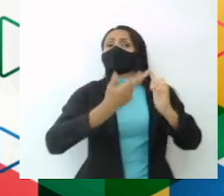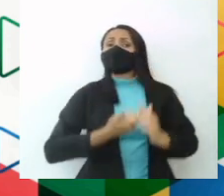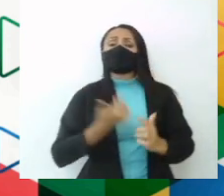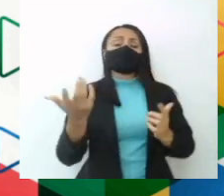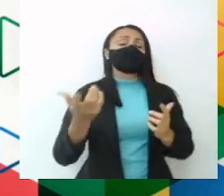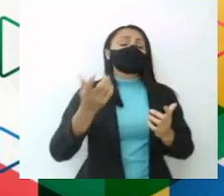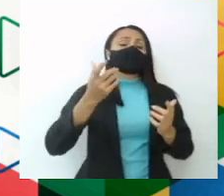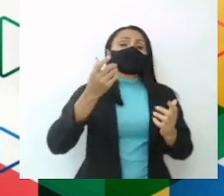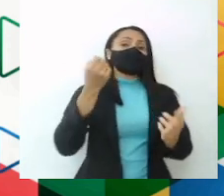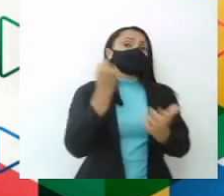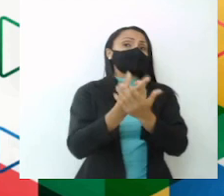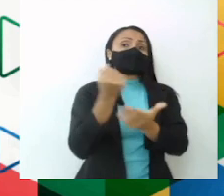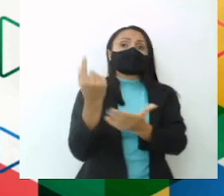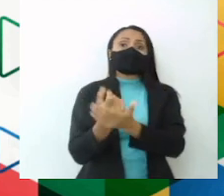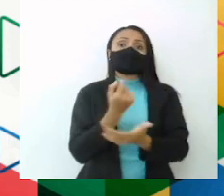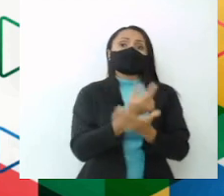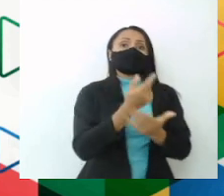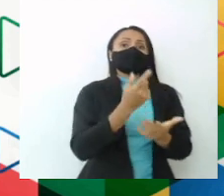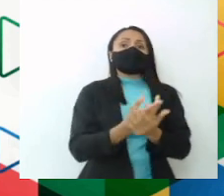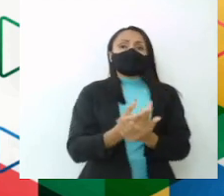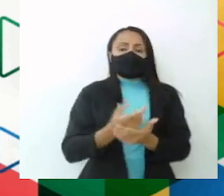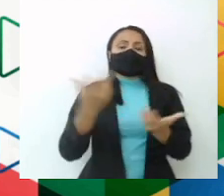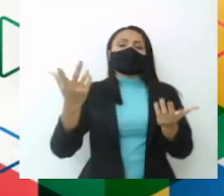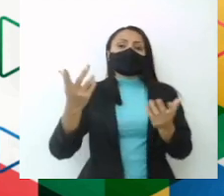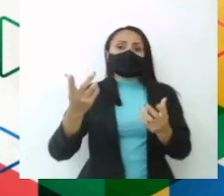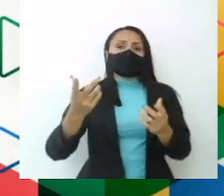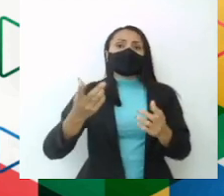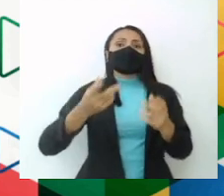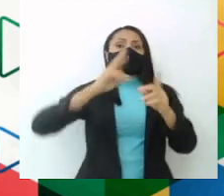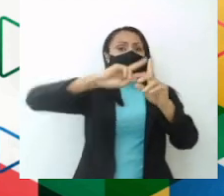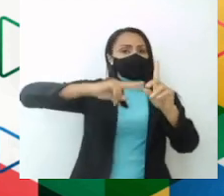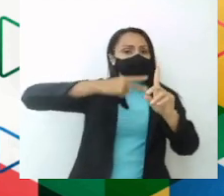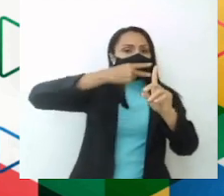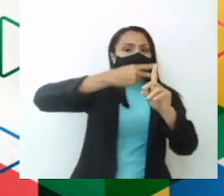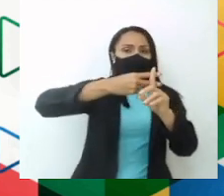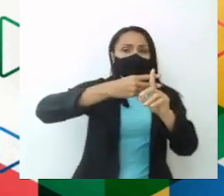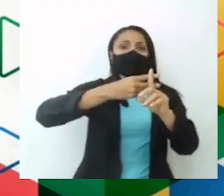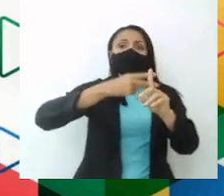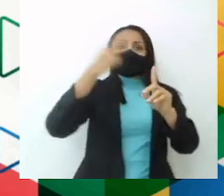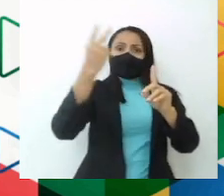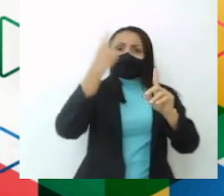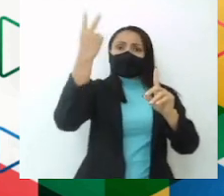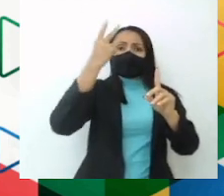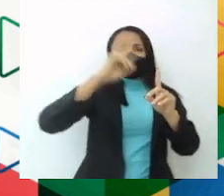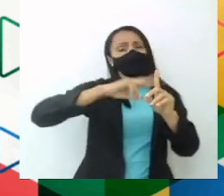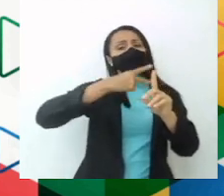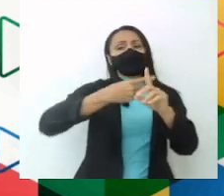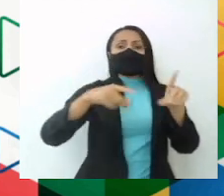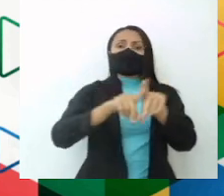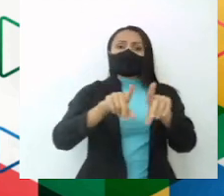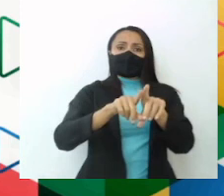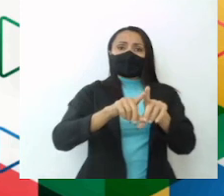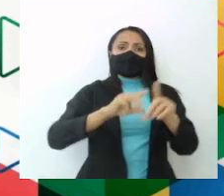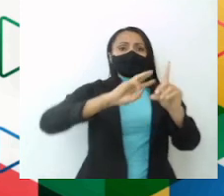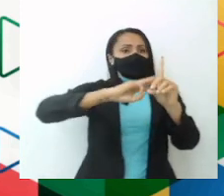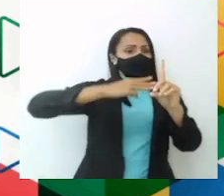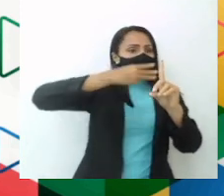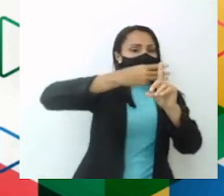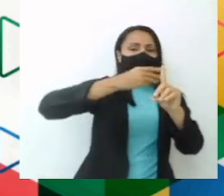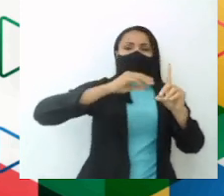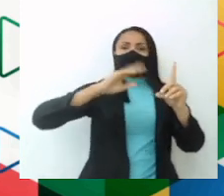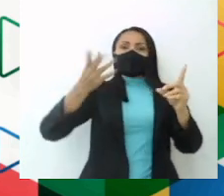compra, o valor a ser pago também dobra, né? Você está aumentando aí o valor que você vai